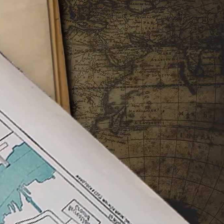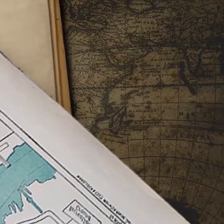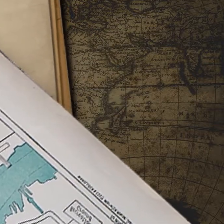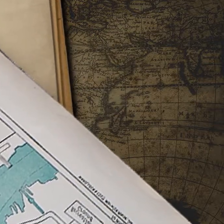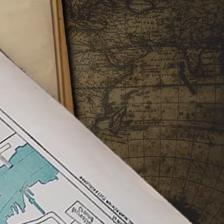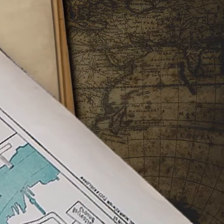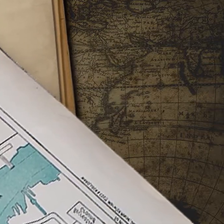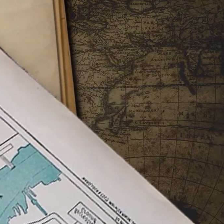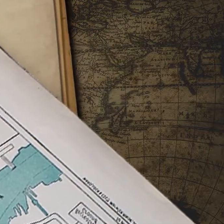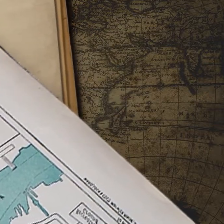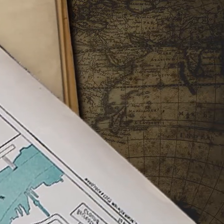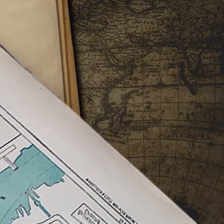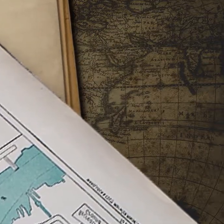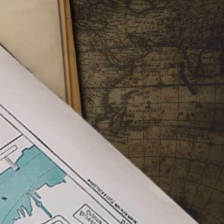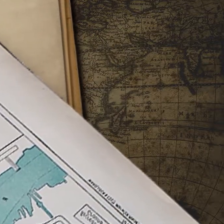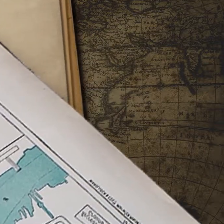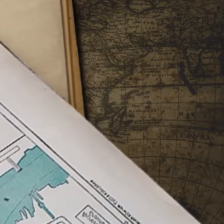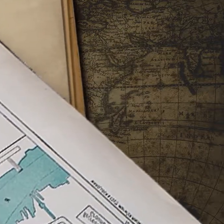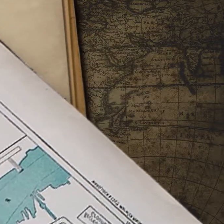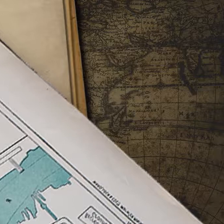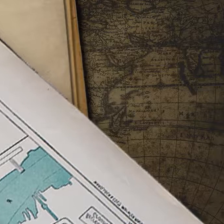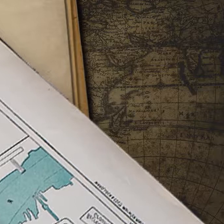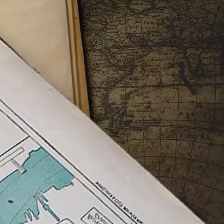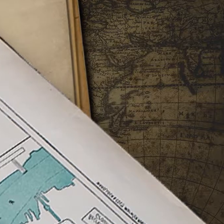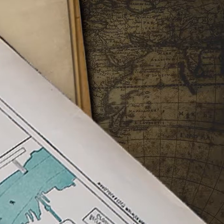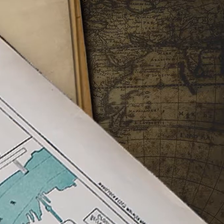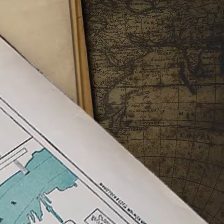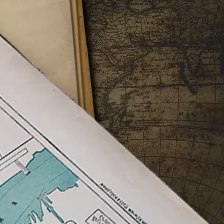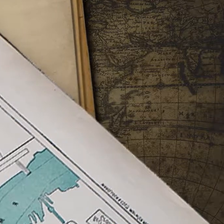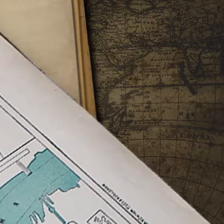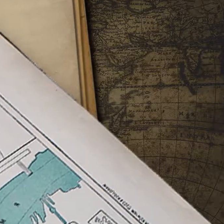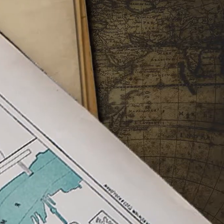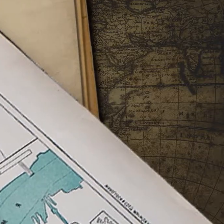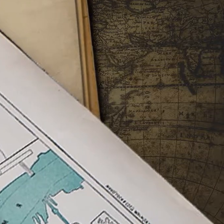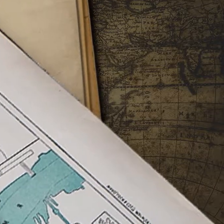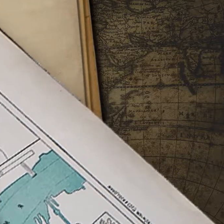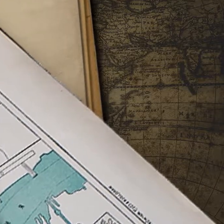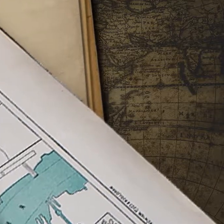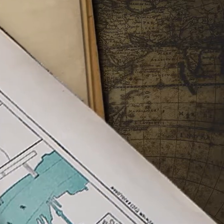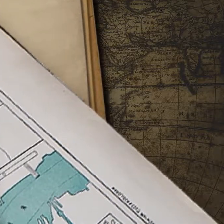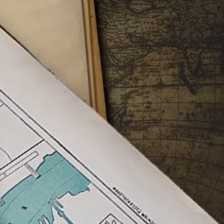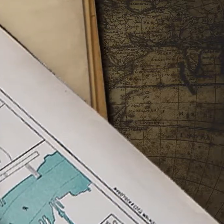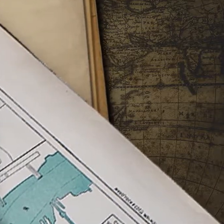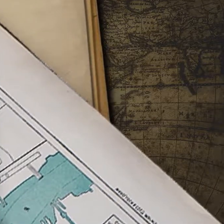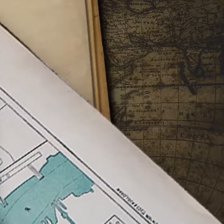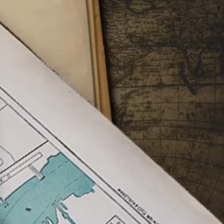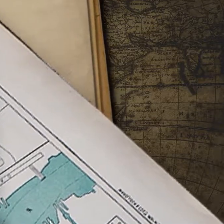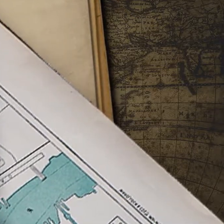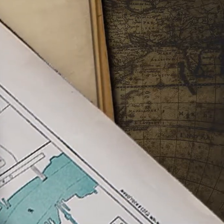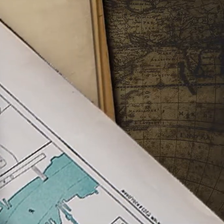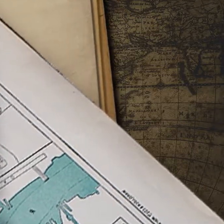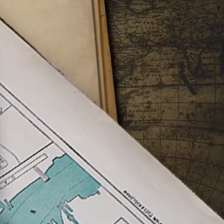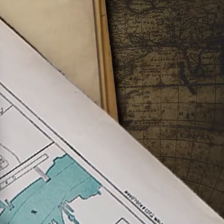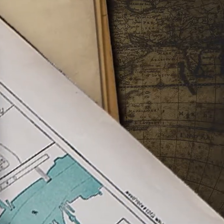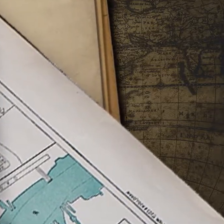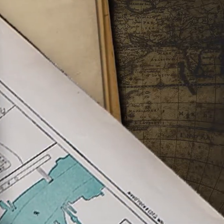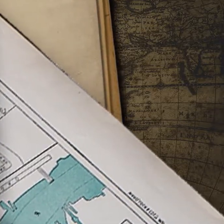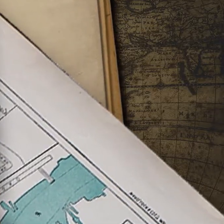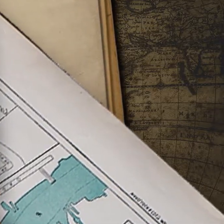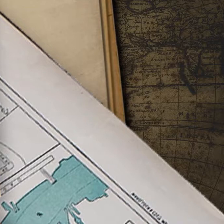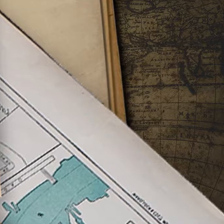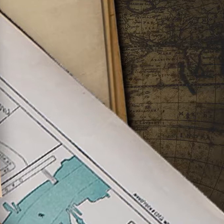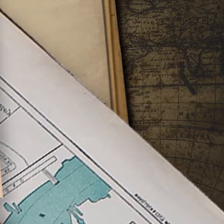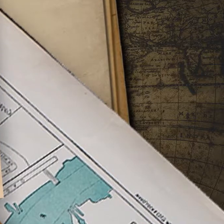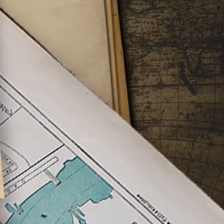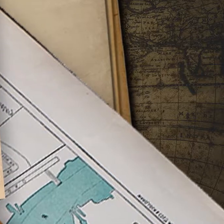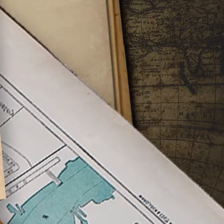Um homem segura uma mulher nos ombros em cima de uma pilha de troncos em meio à fumaça. Carrega a mulher, ainda desacordada,